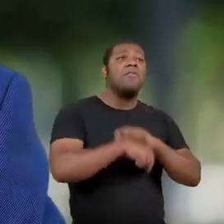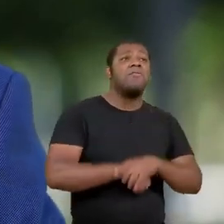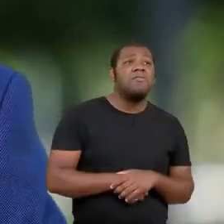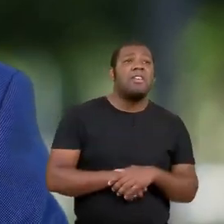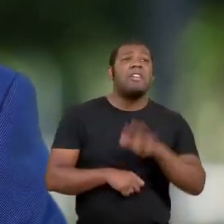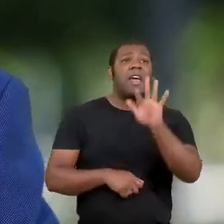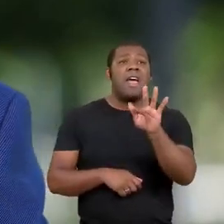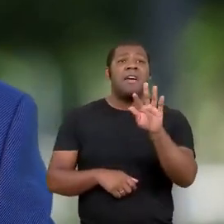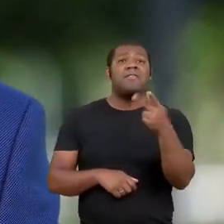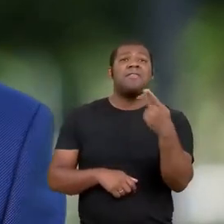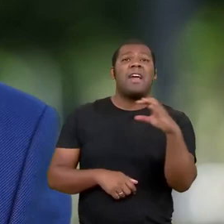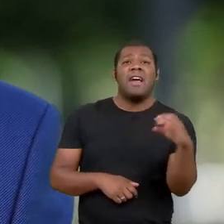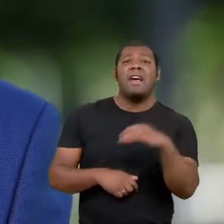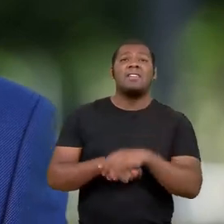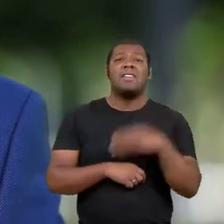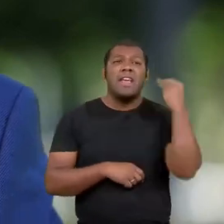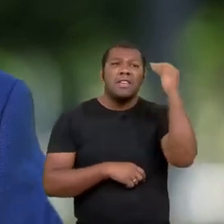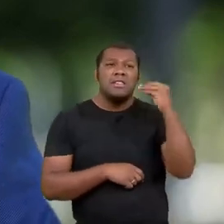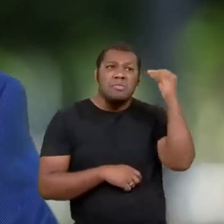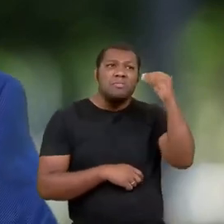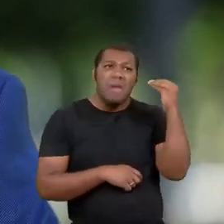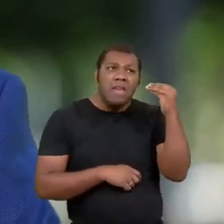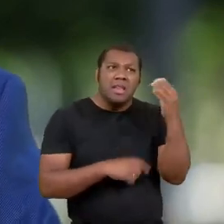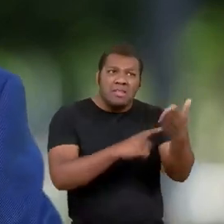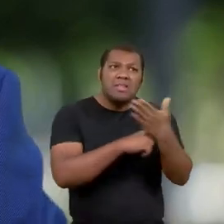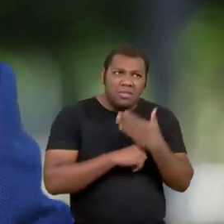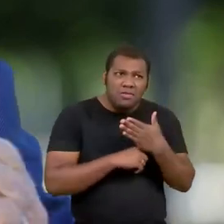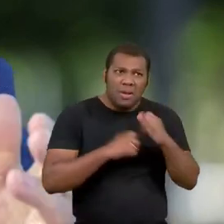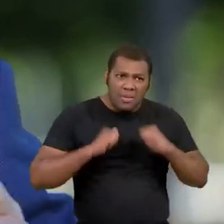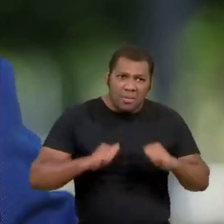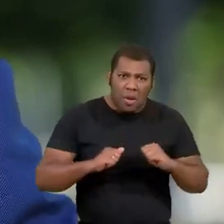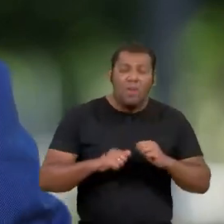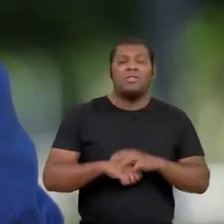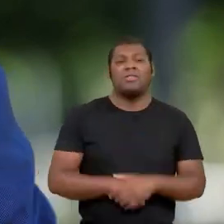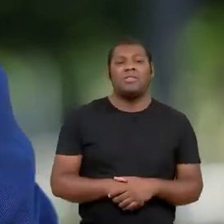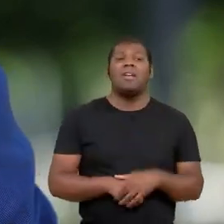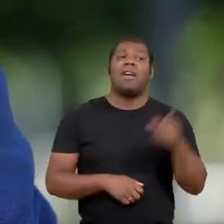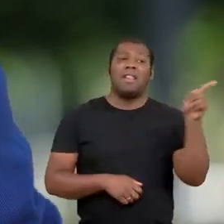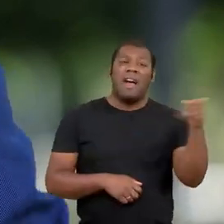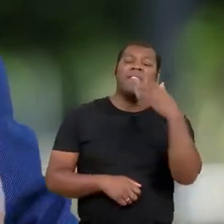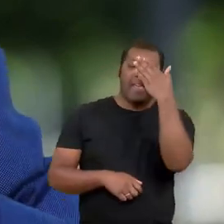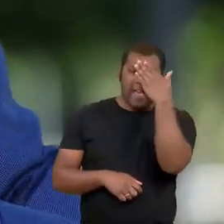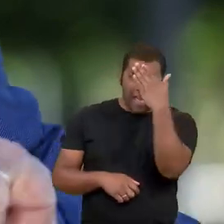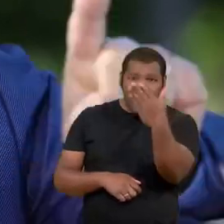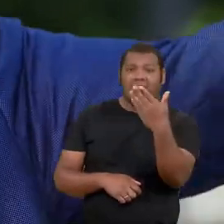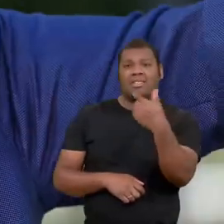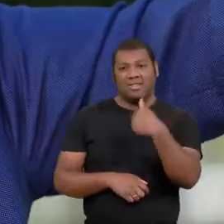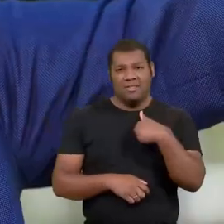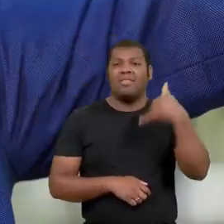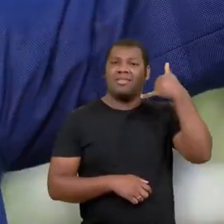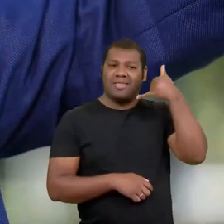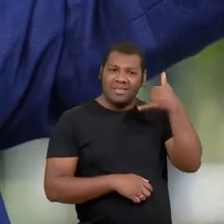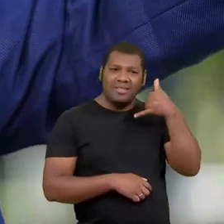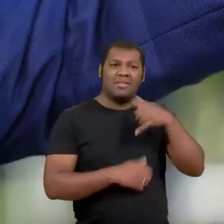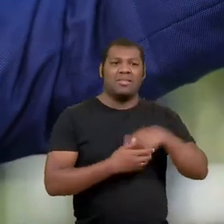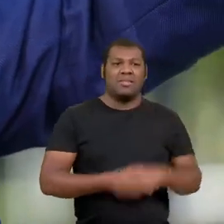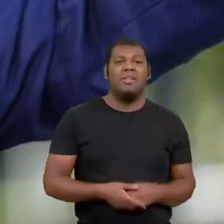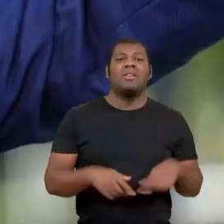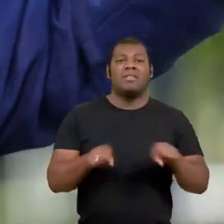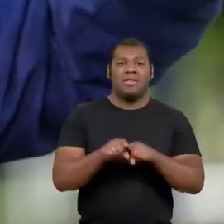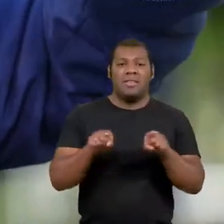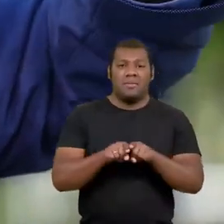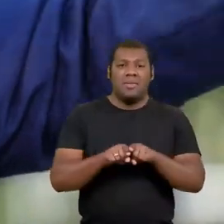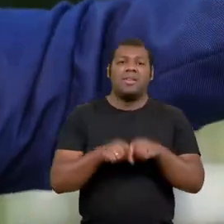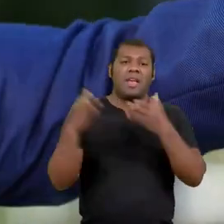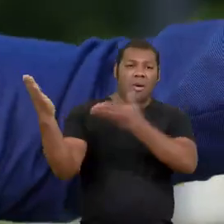sorridente essa me agradecer muito pelo telefonema eu já tinha contato com a farinha no sábado porque eu convidei eu falei para ir comigo né inauguração